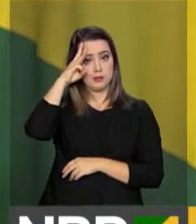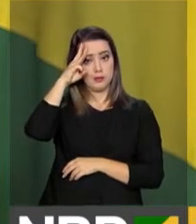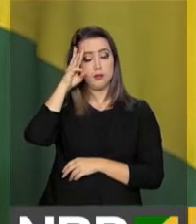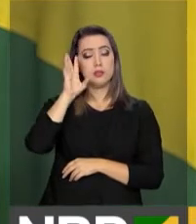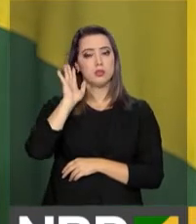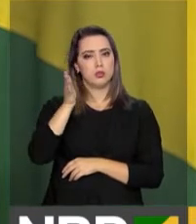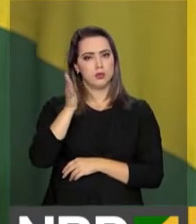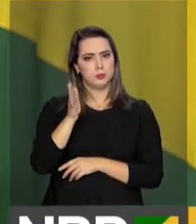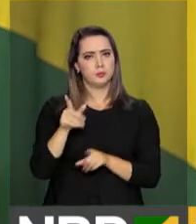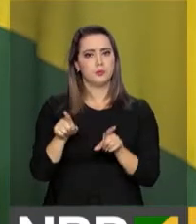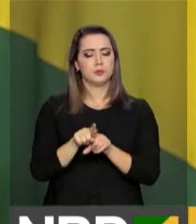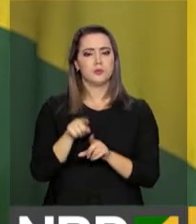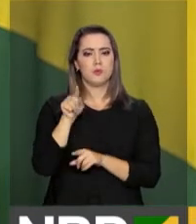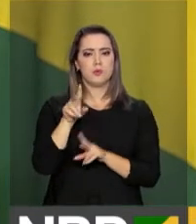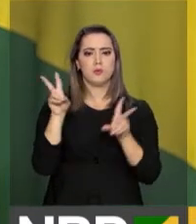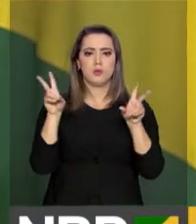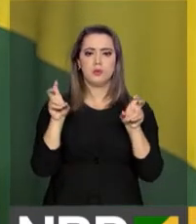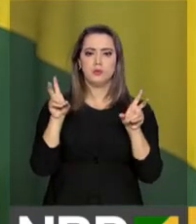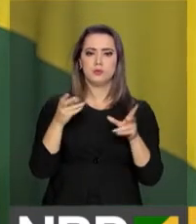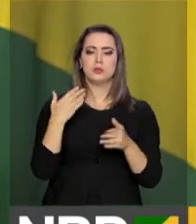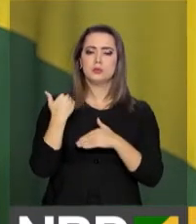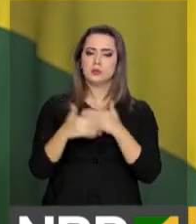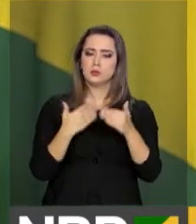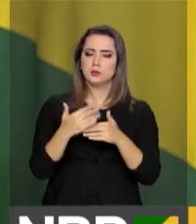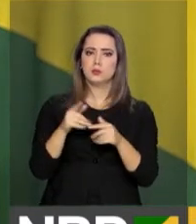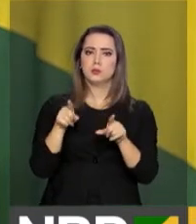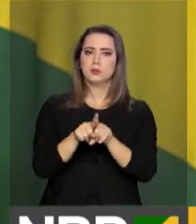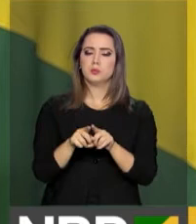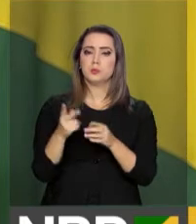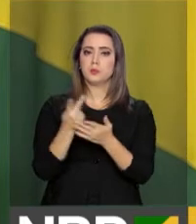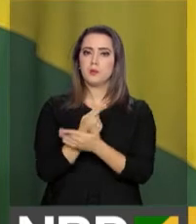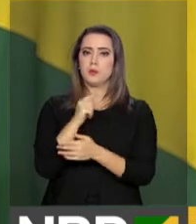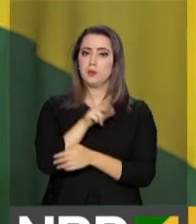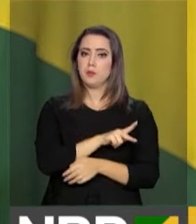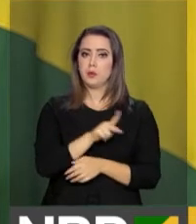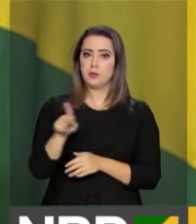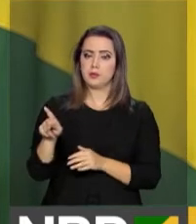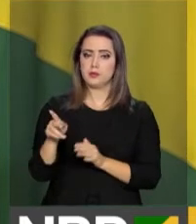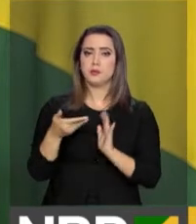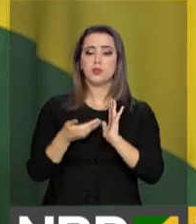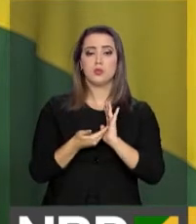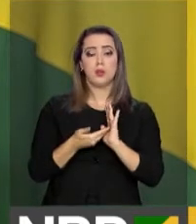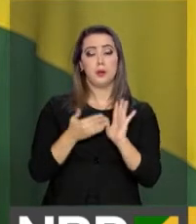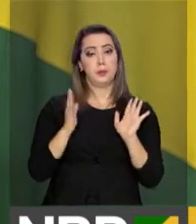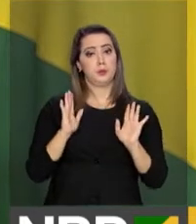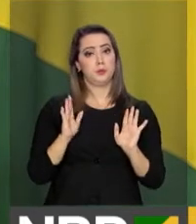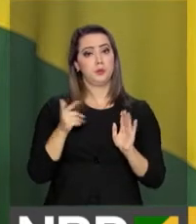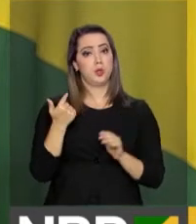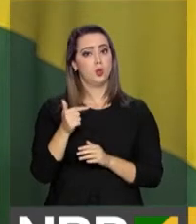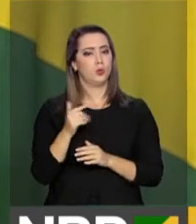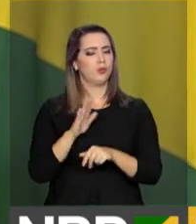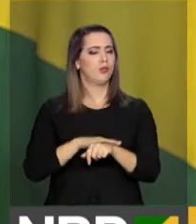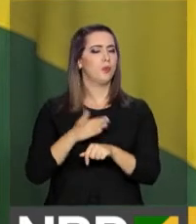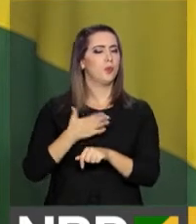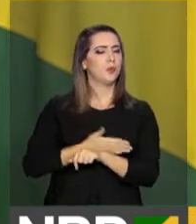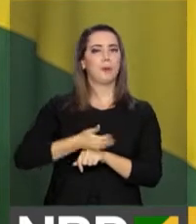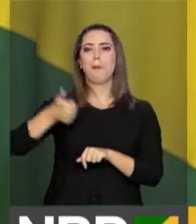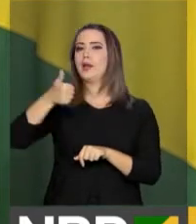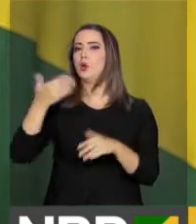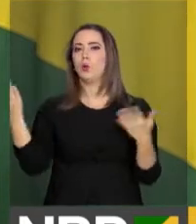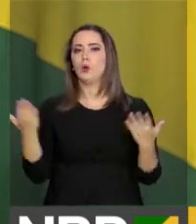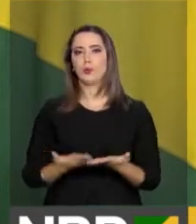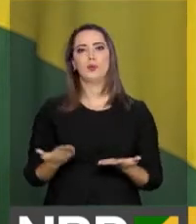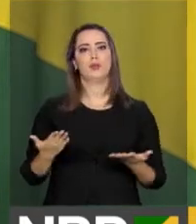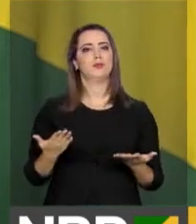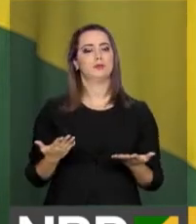é esta é a designação que foi feita pelo presidente da câmara e não há momento melhor senhores podem